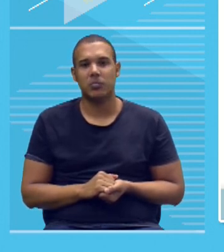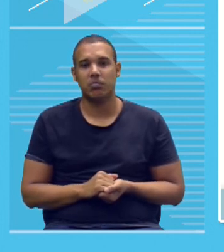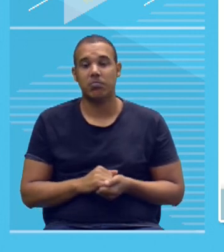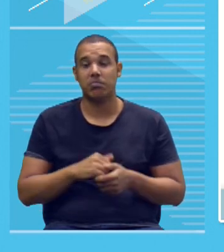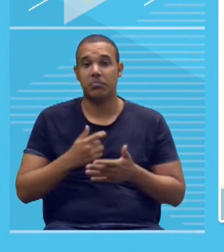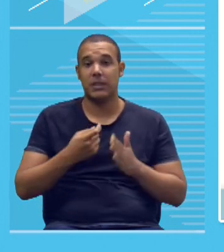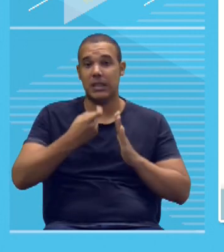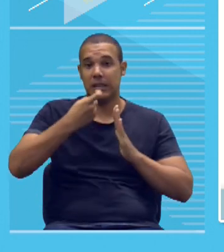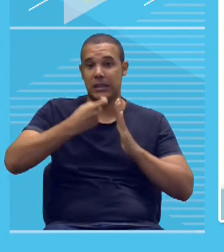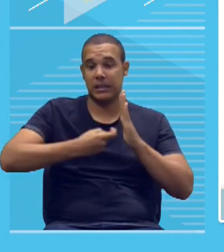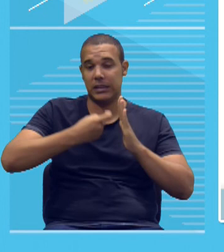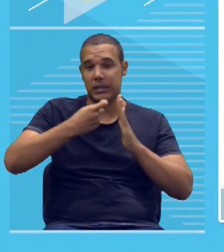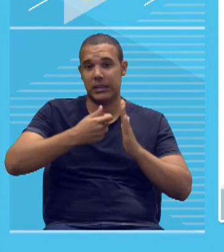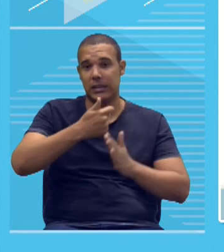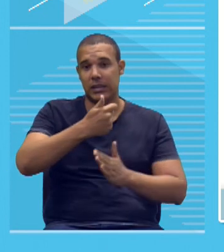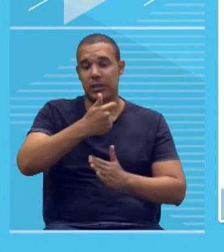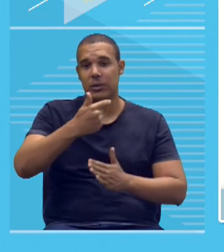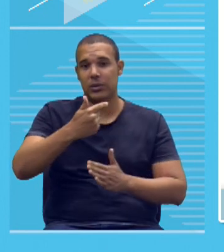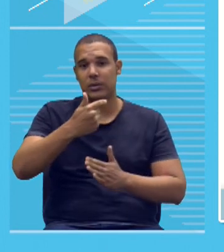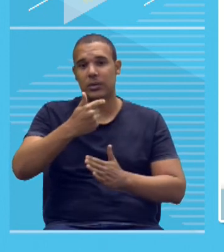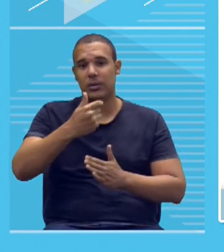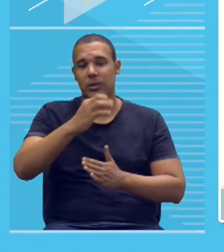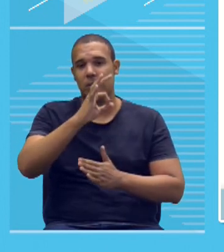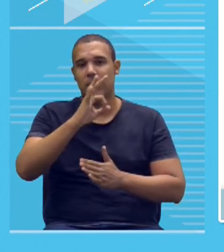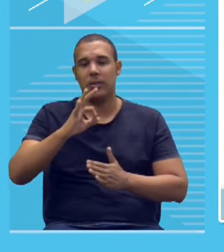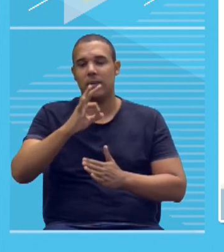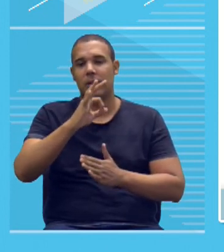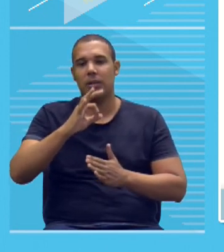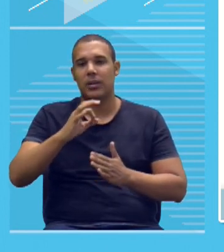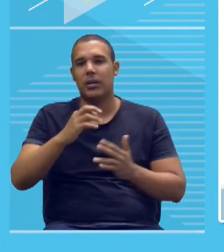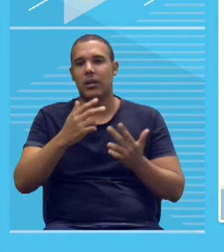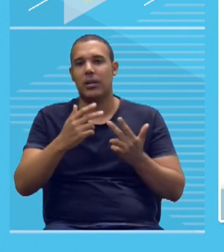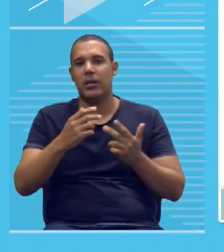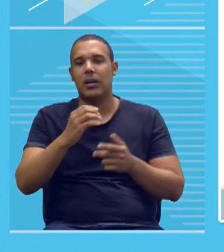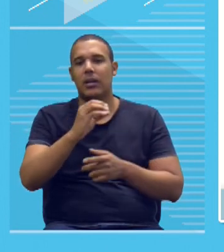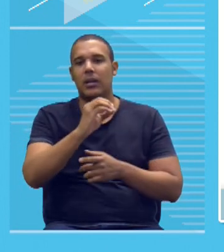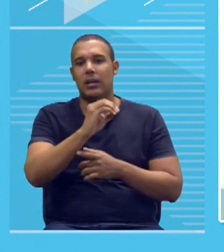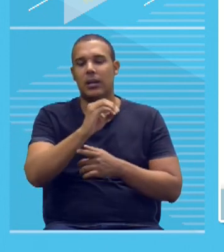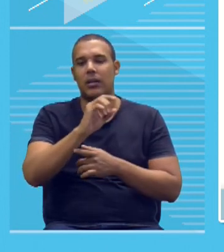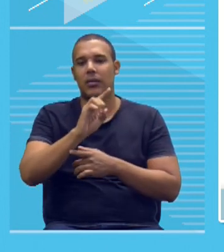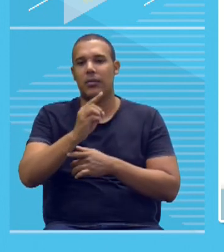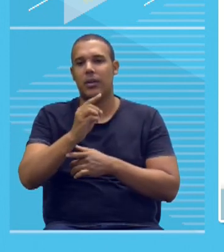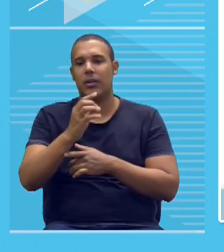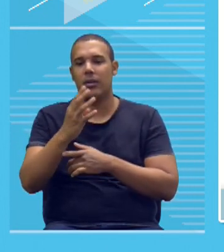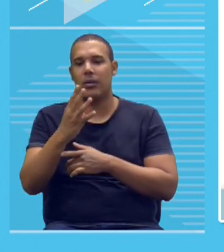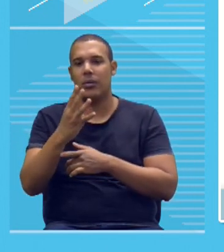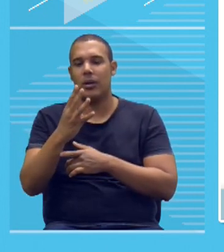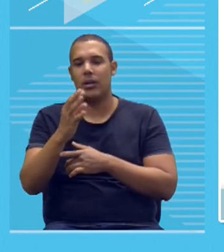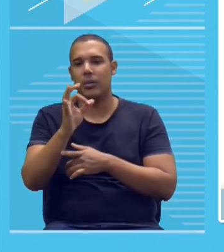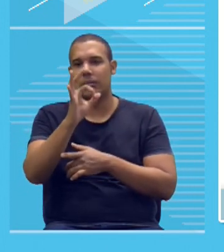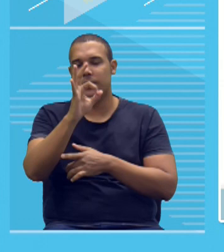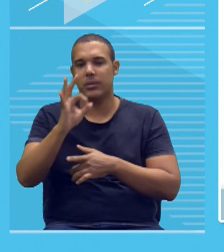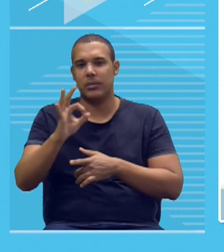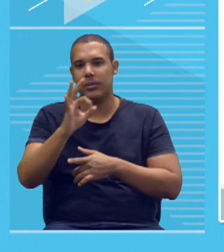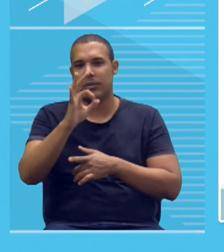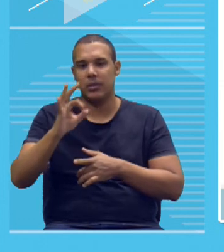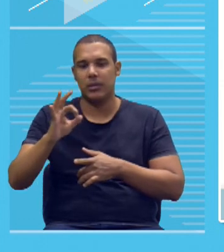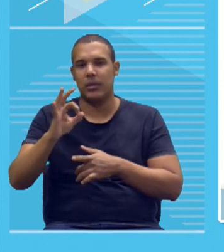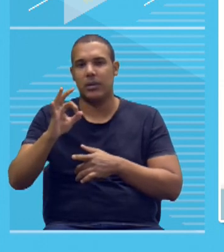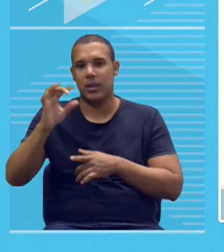ao mês ela é que vale a uma taxa de 0,4 por cento